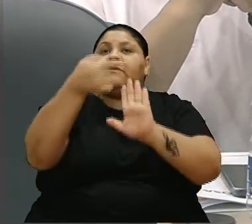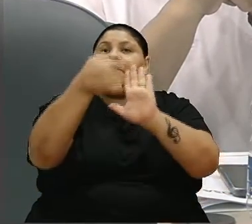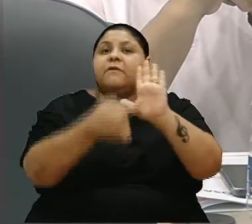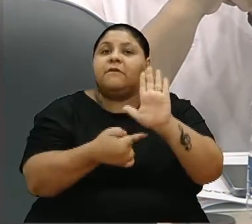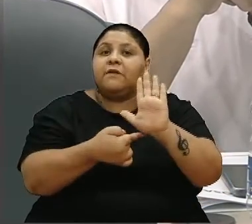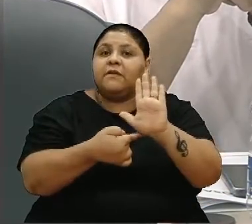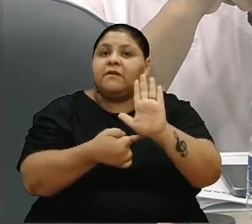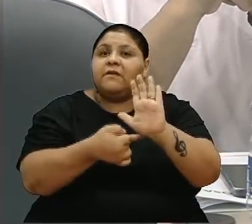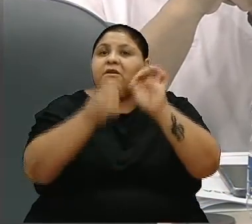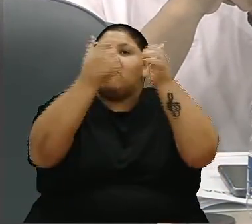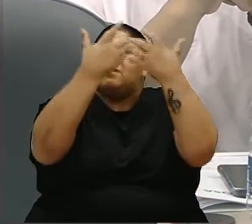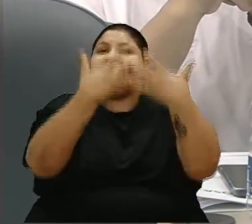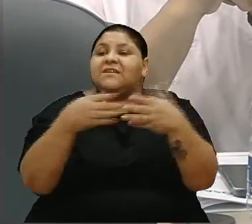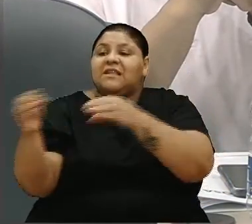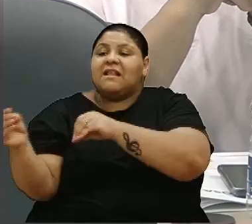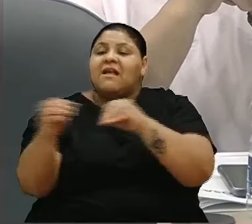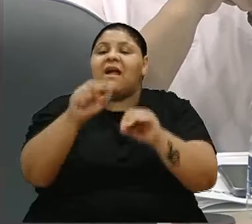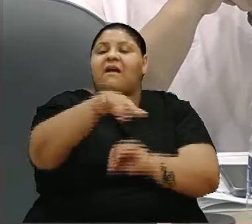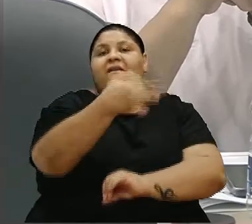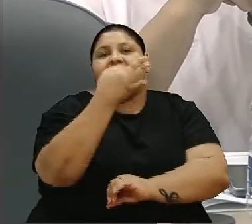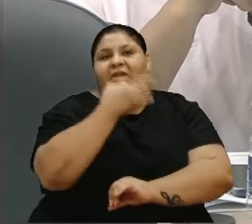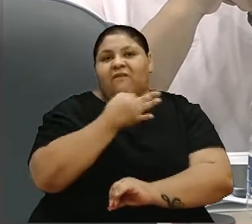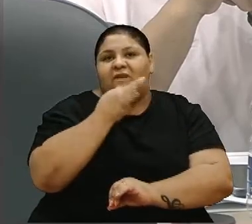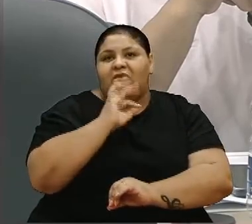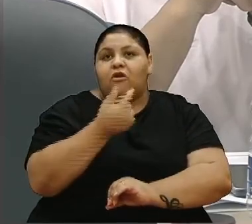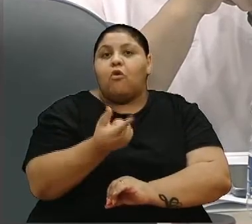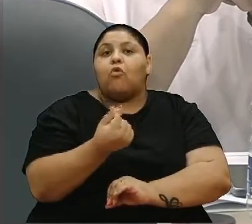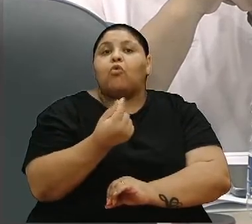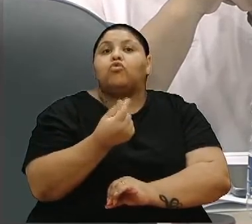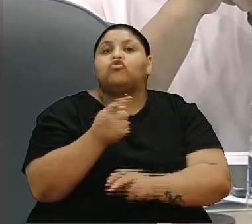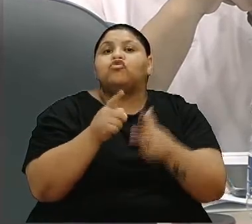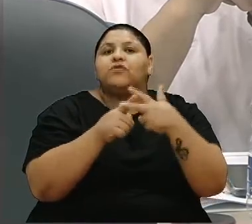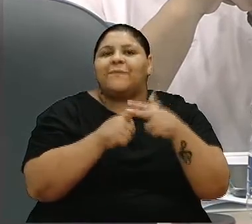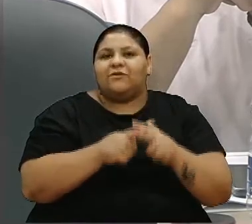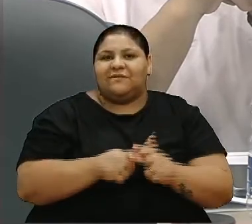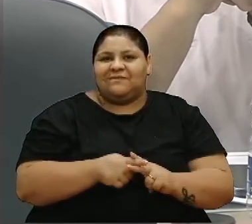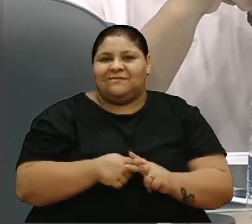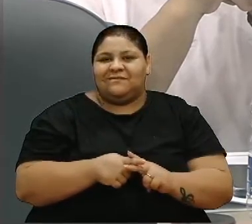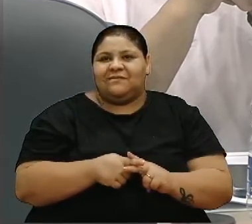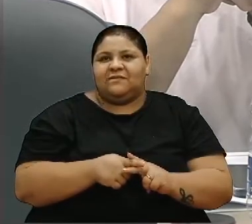para trazer ele, para o custo do reparo, e não